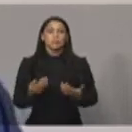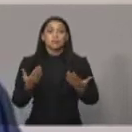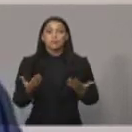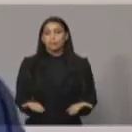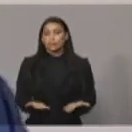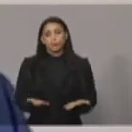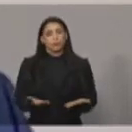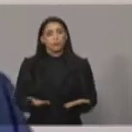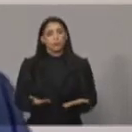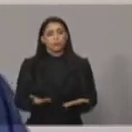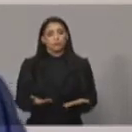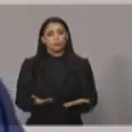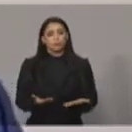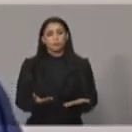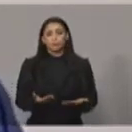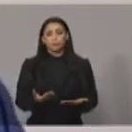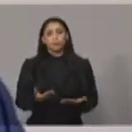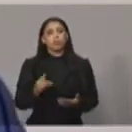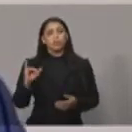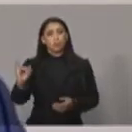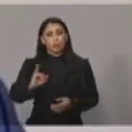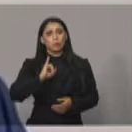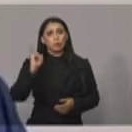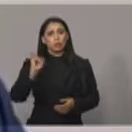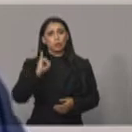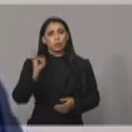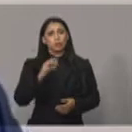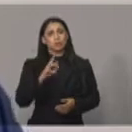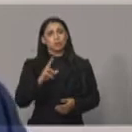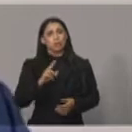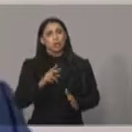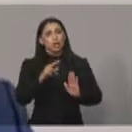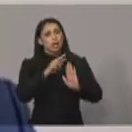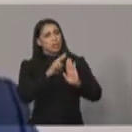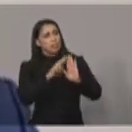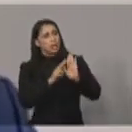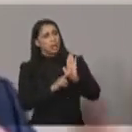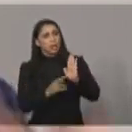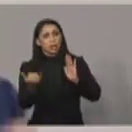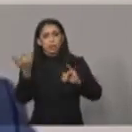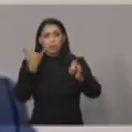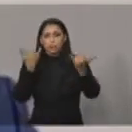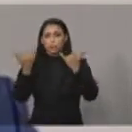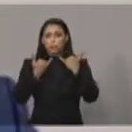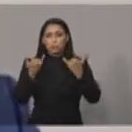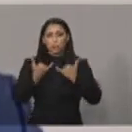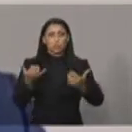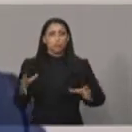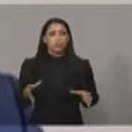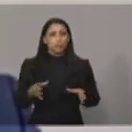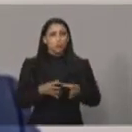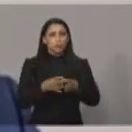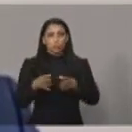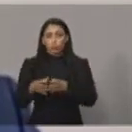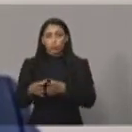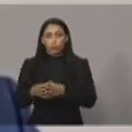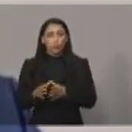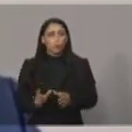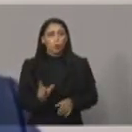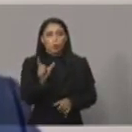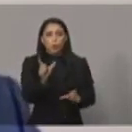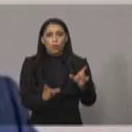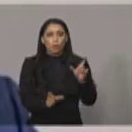caberia falar sem dados insignificantes, cujo tratamento não revelaria risco à esfera informativa de um indivíduo ou grupo, dada a capacidade de